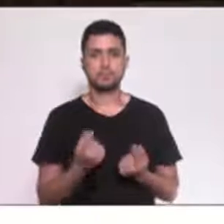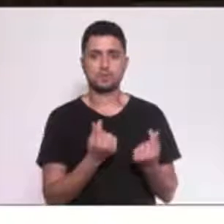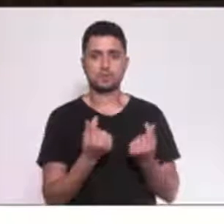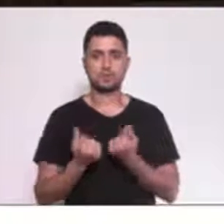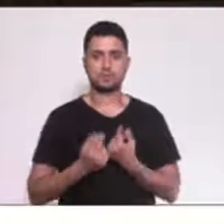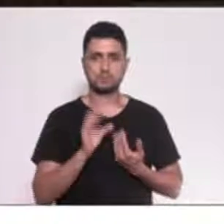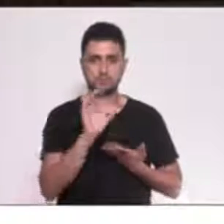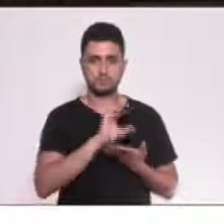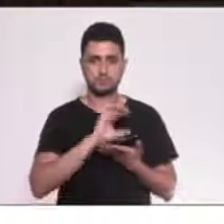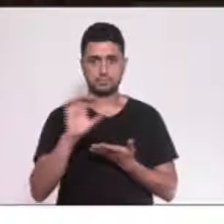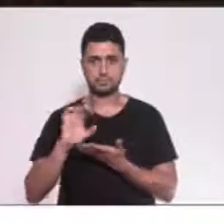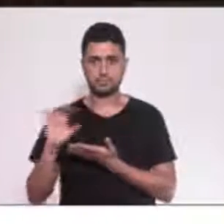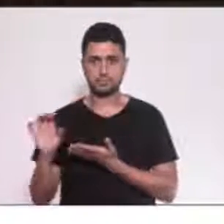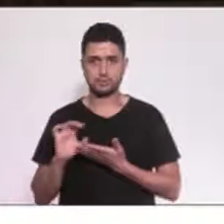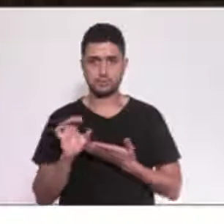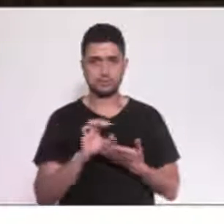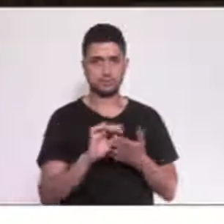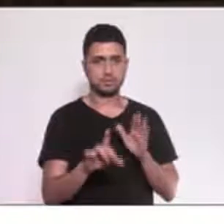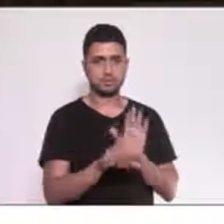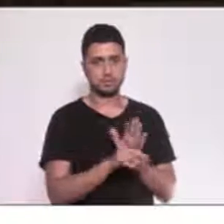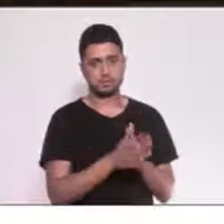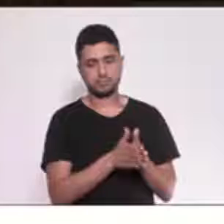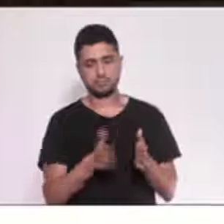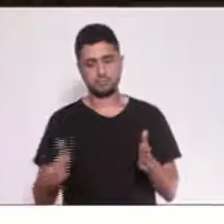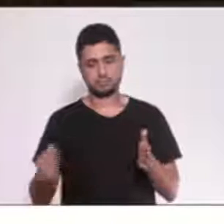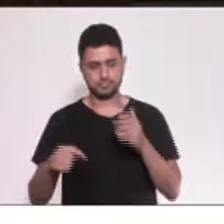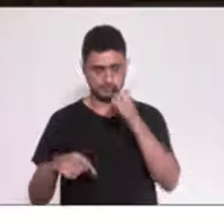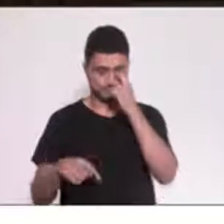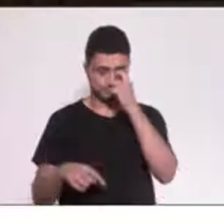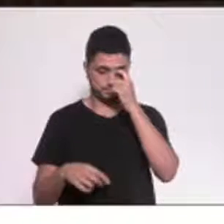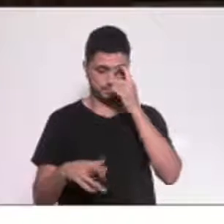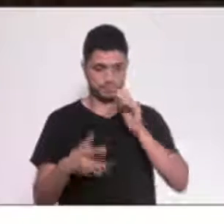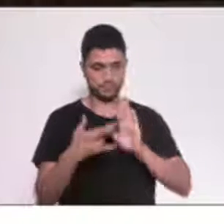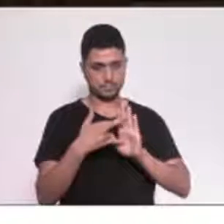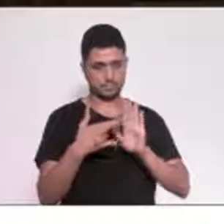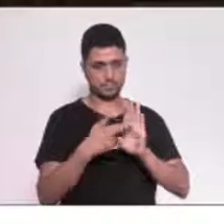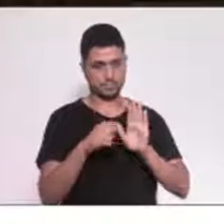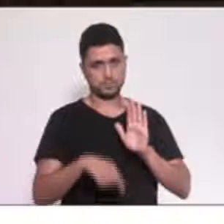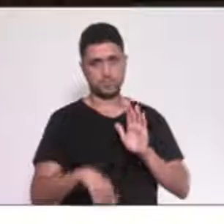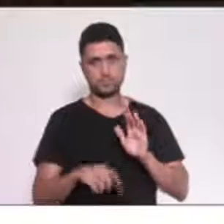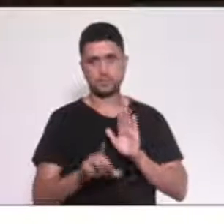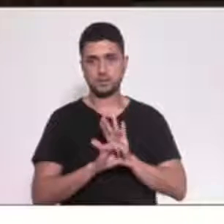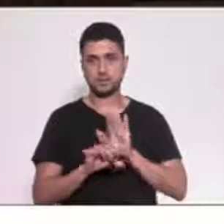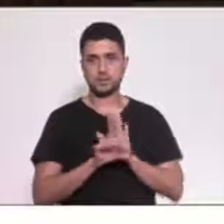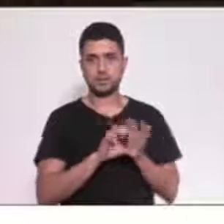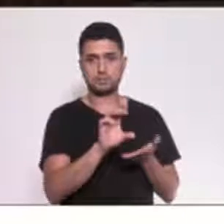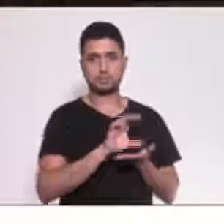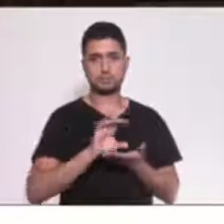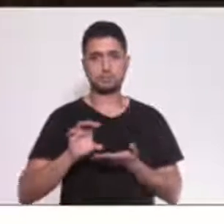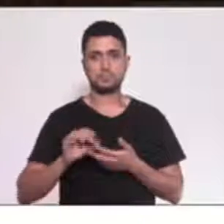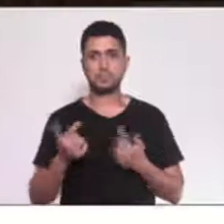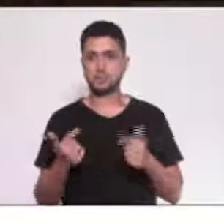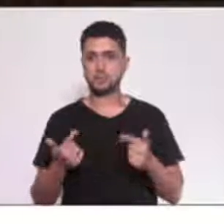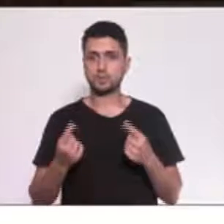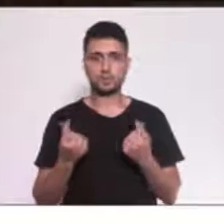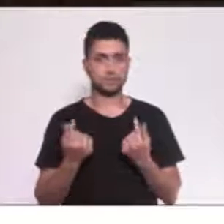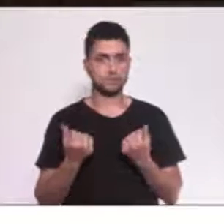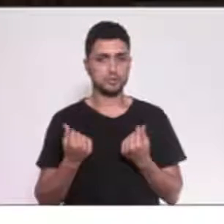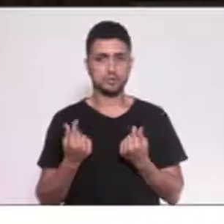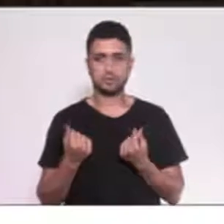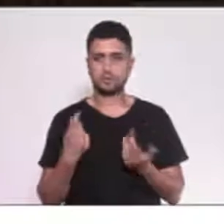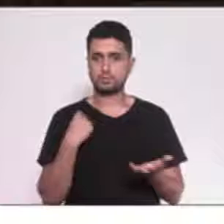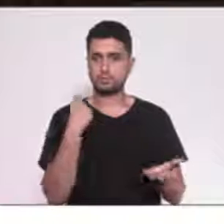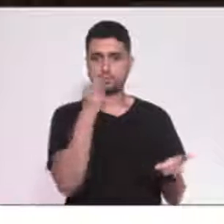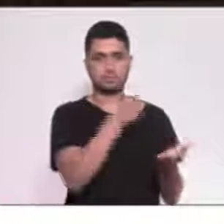deputado Chicão Bulhões, a quem chamo para o debate, o regime de recuperação fiscal não injeta nenhum recurso novo, ele